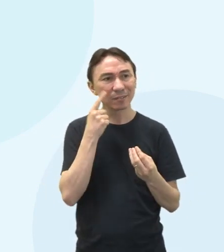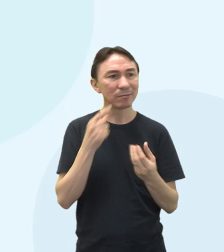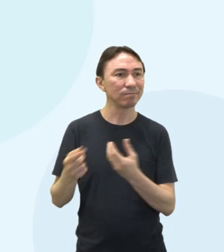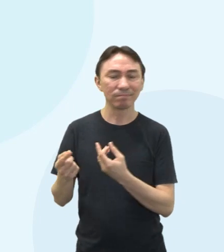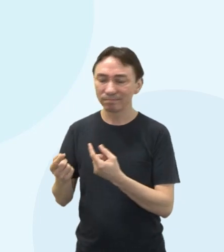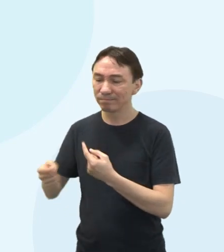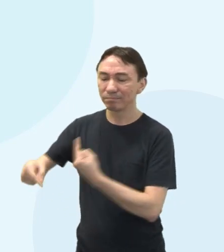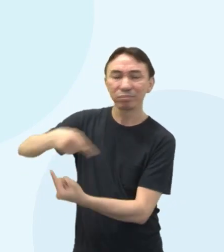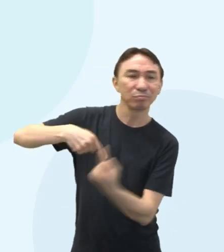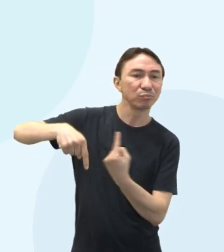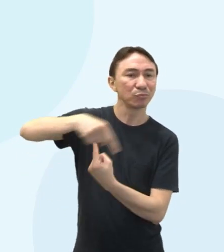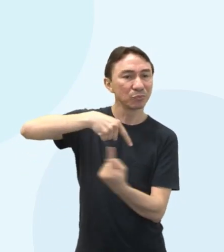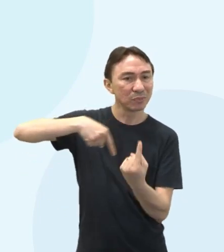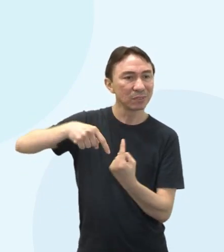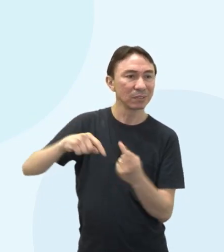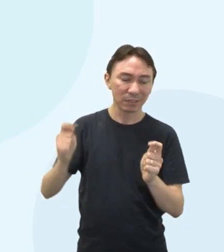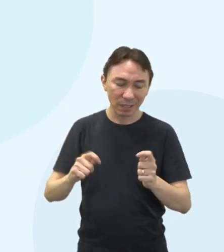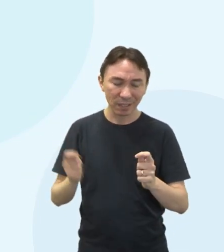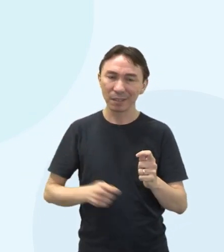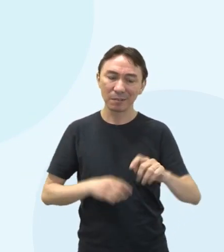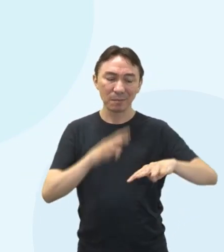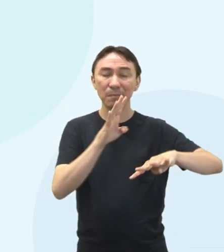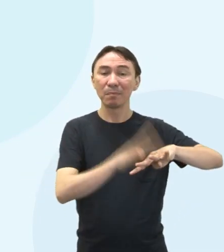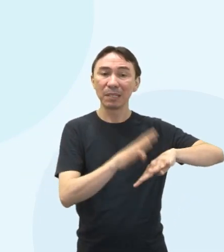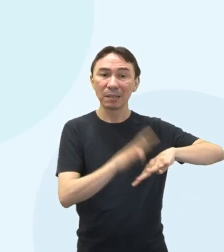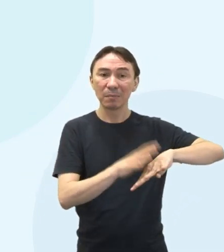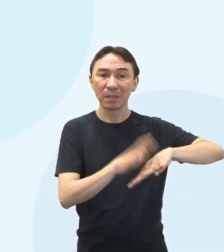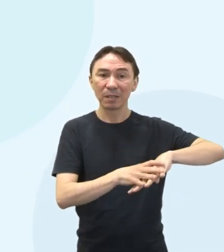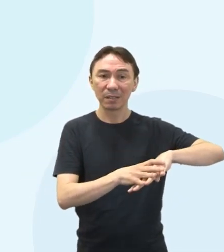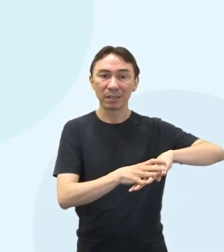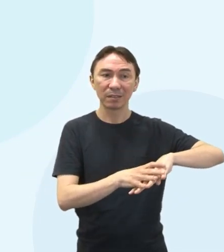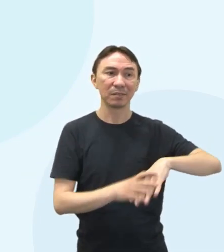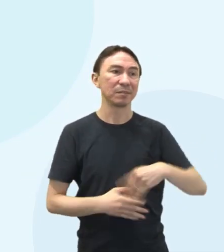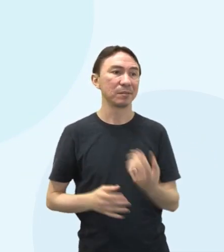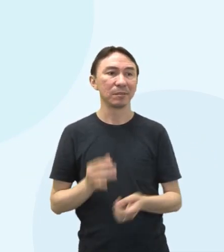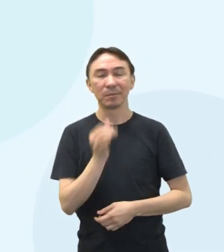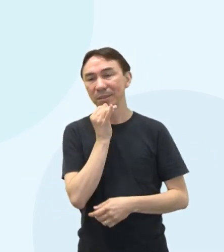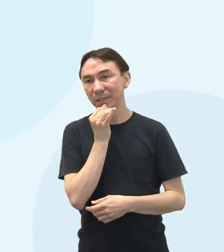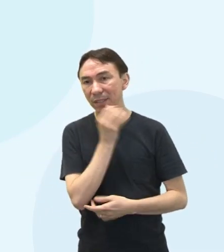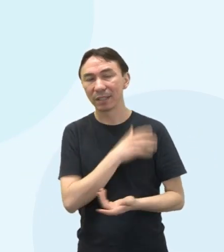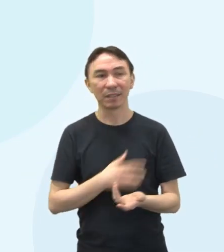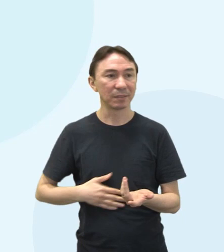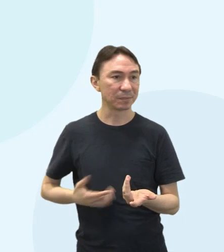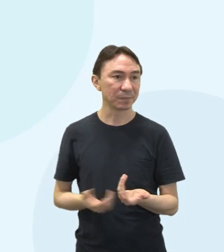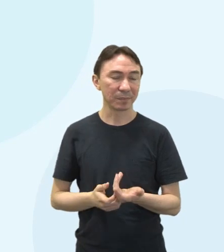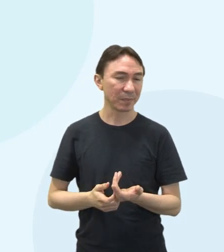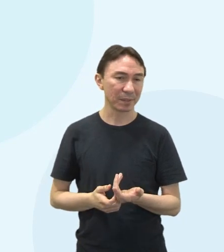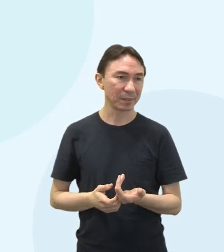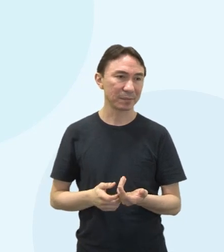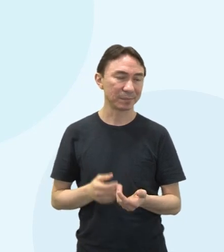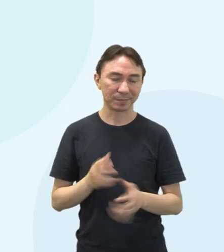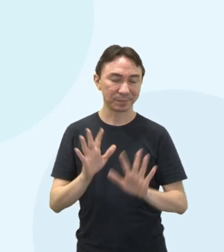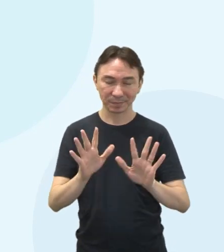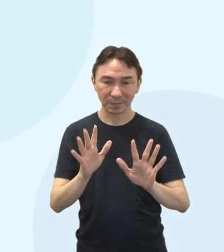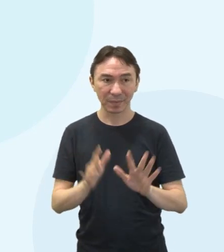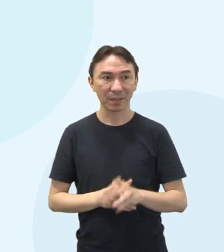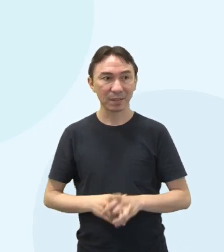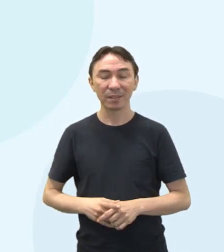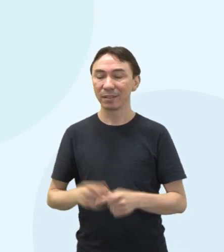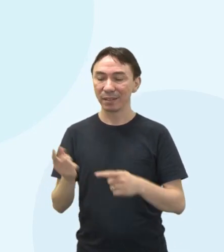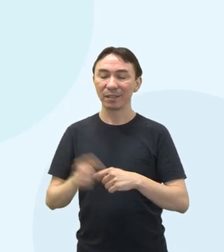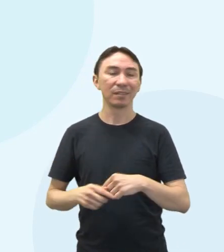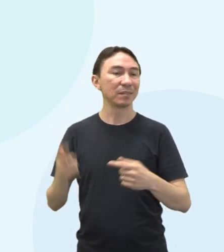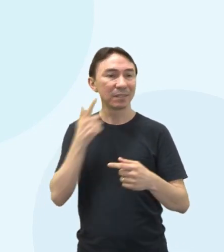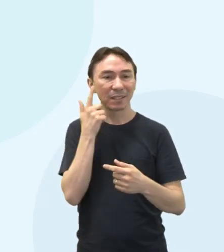que eles tenham com a matemática né se a gente pensar no quadro pra gente pensar na quatro não no quadro perdão no